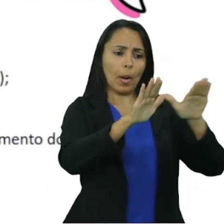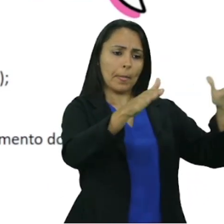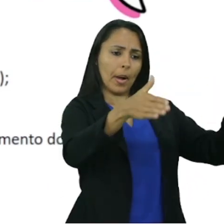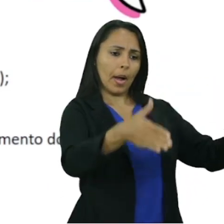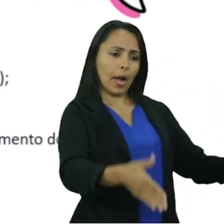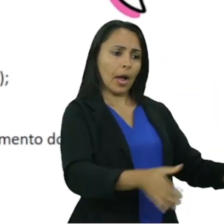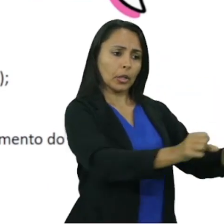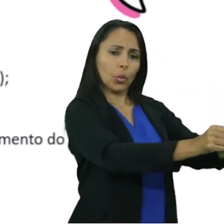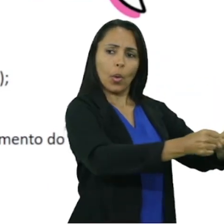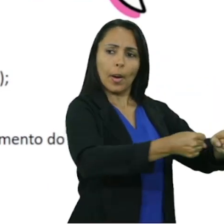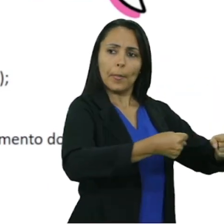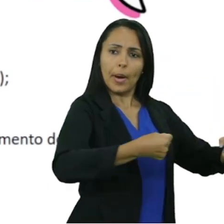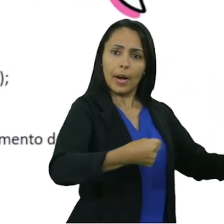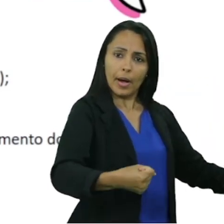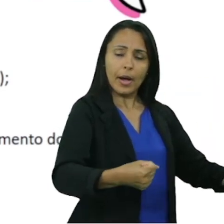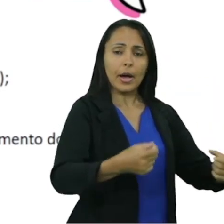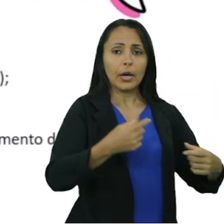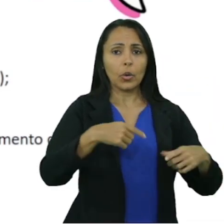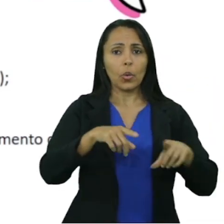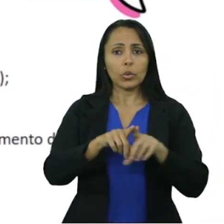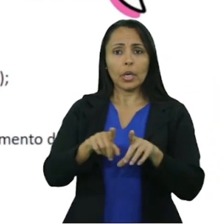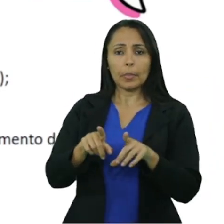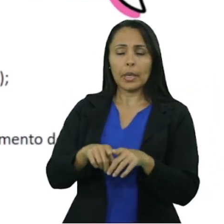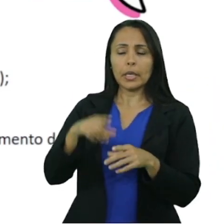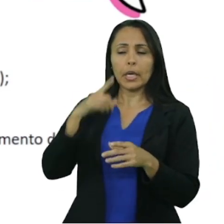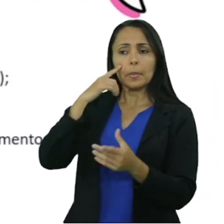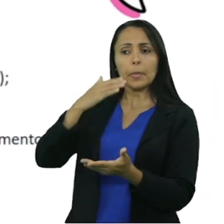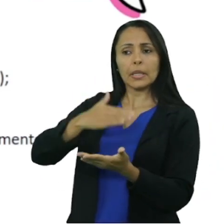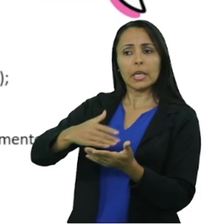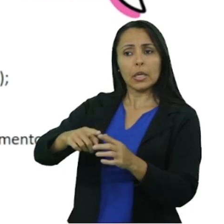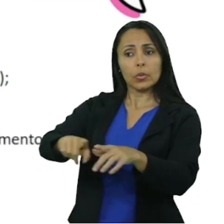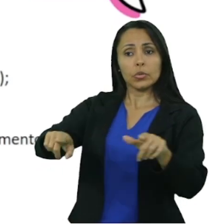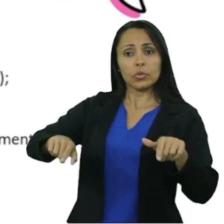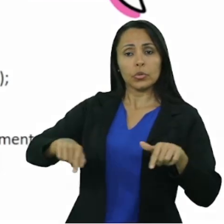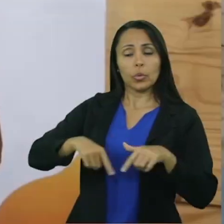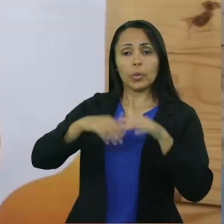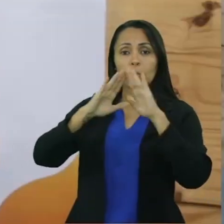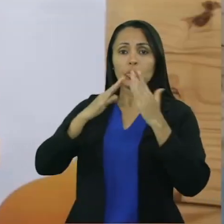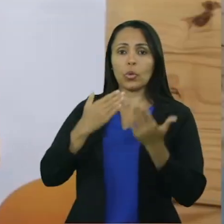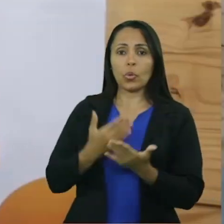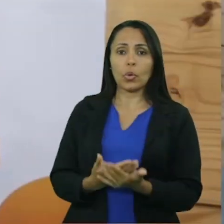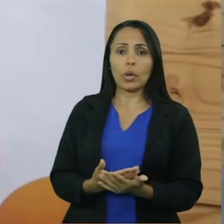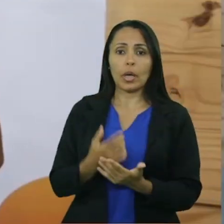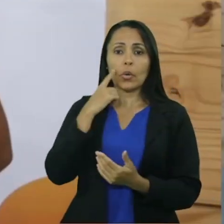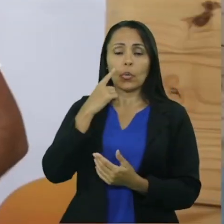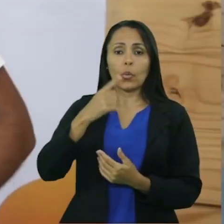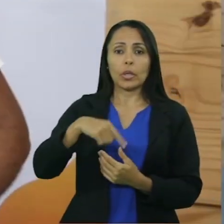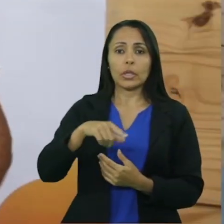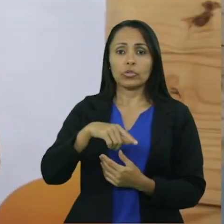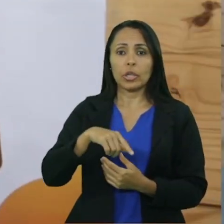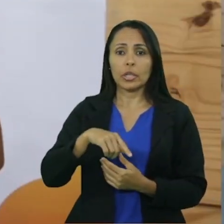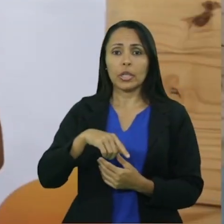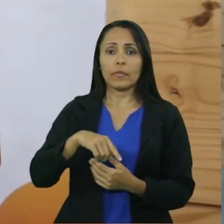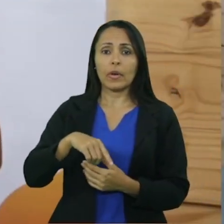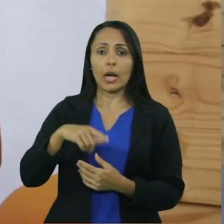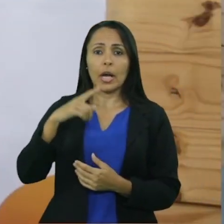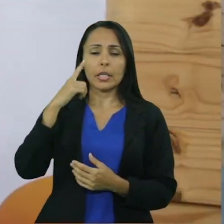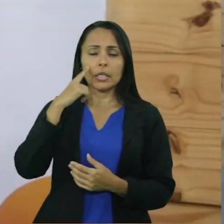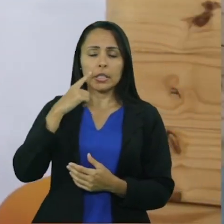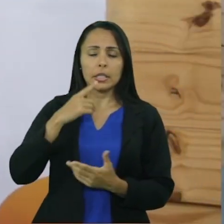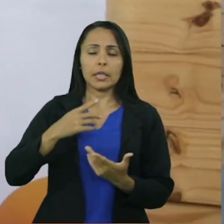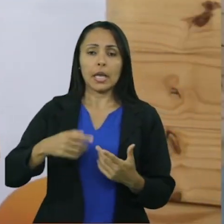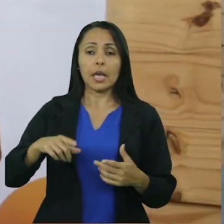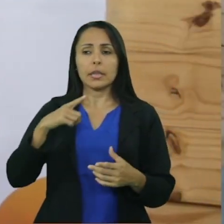ou material de escritório para uma escola, ou quando a escola vai doar algum mobiliário que não